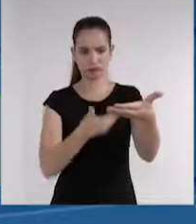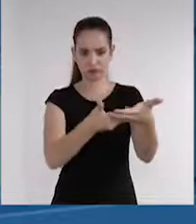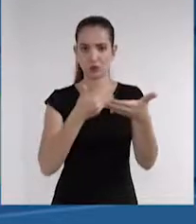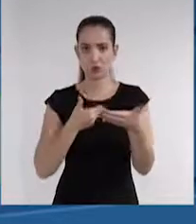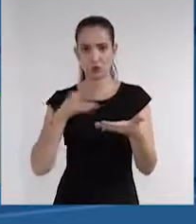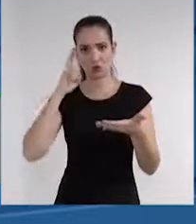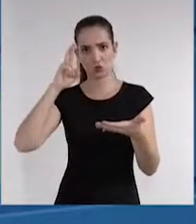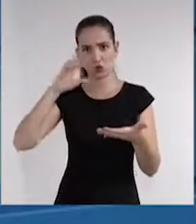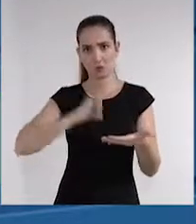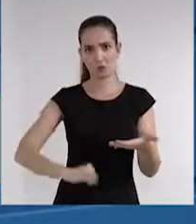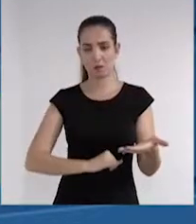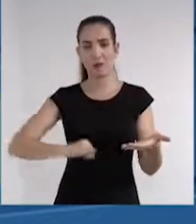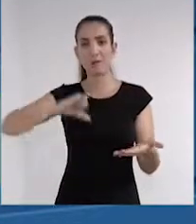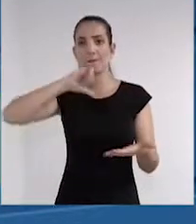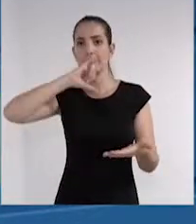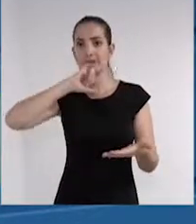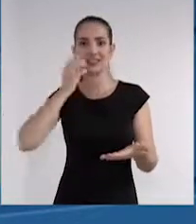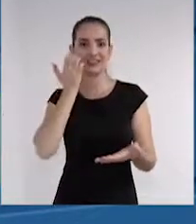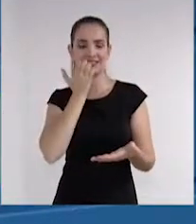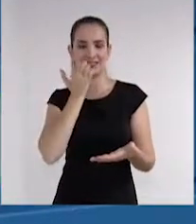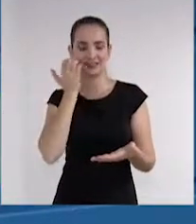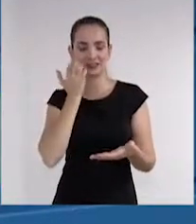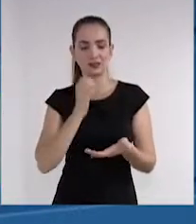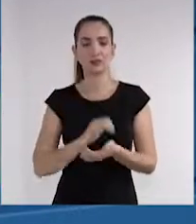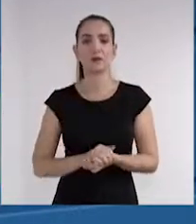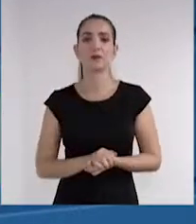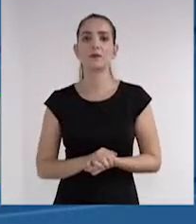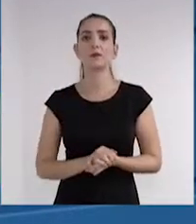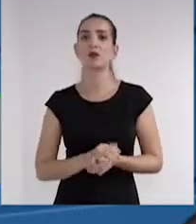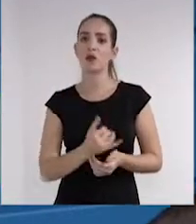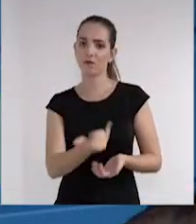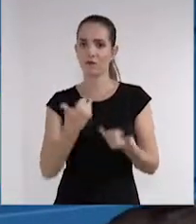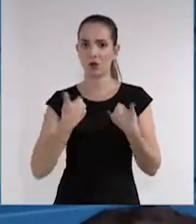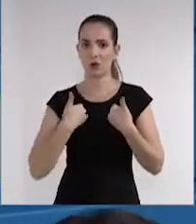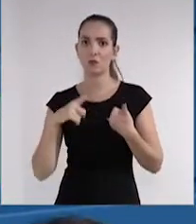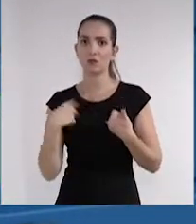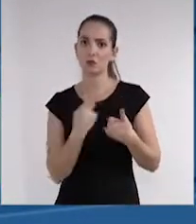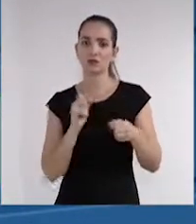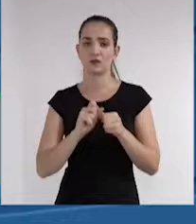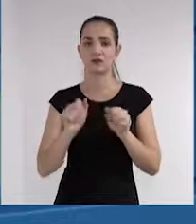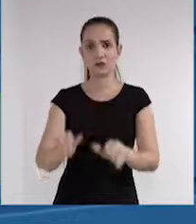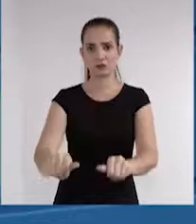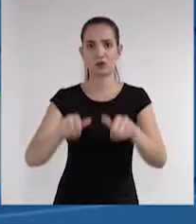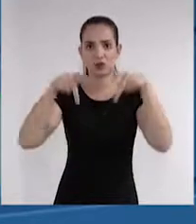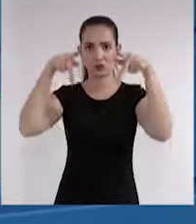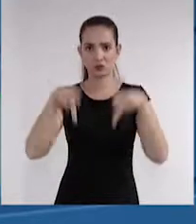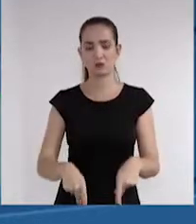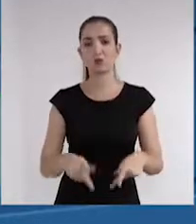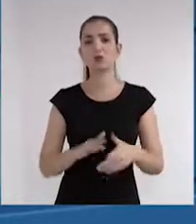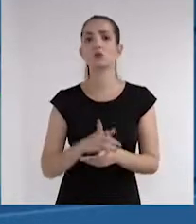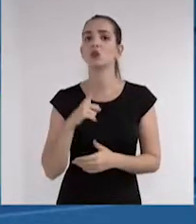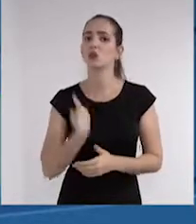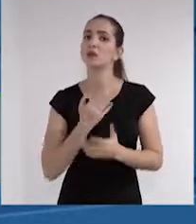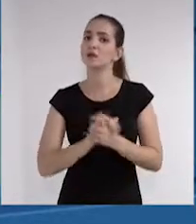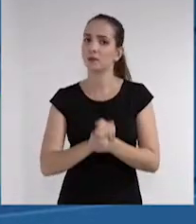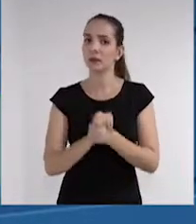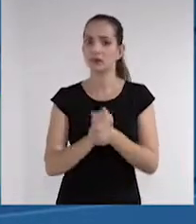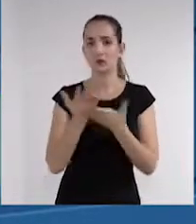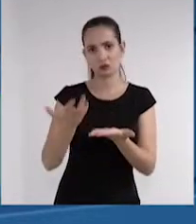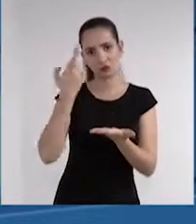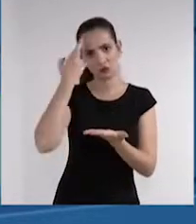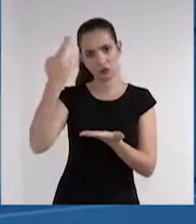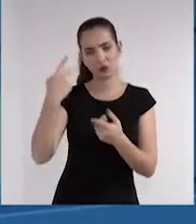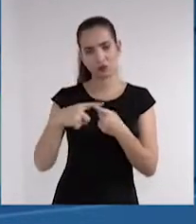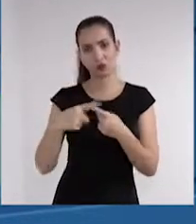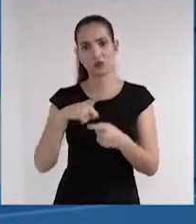bispo, inclusive Vossa Excelência conversou com a gente que ia fazer a audiência pública pela comissão, e eu quero te parabenizar, onde eu tive a oportunidade,